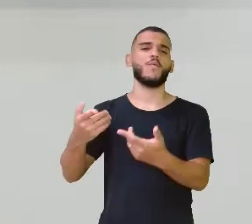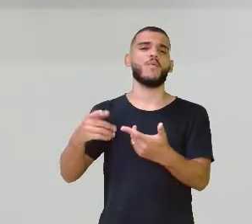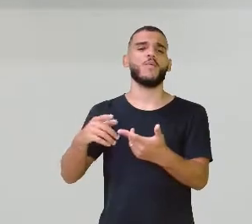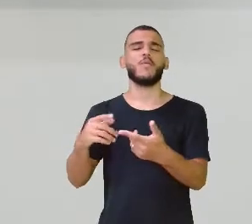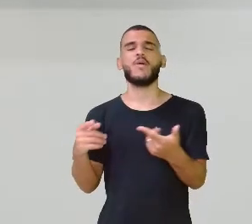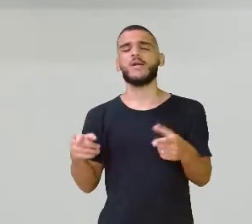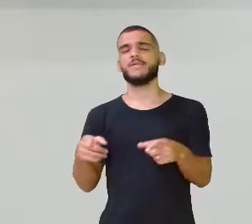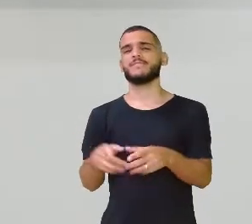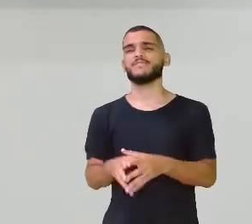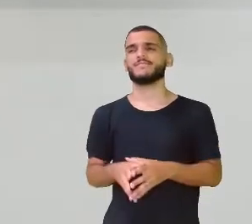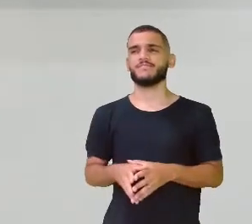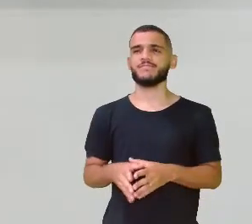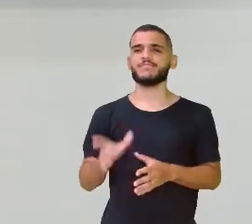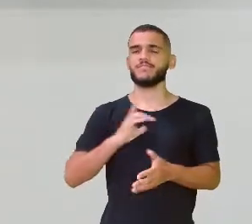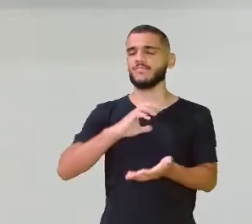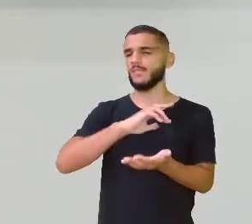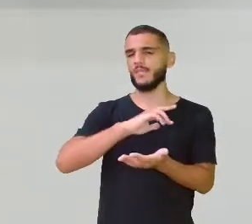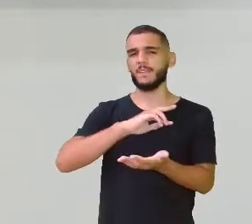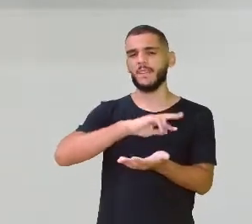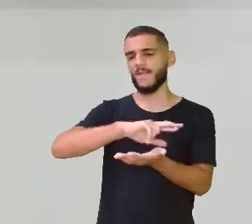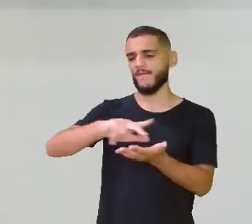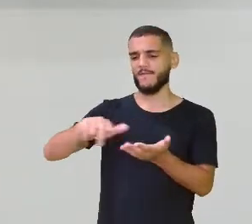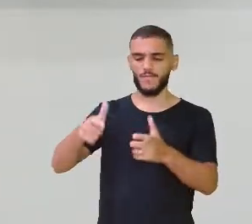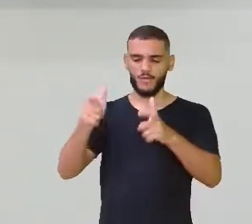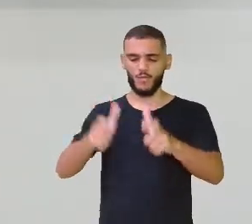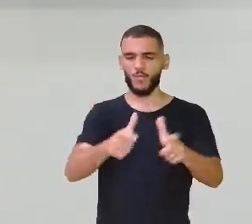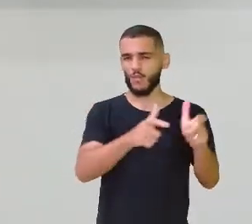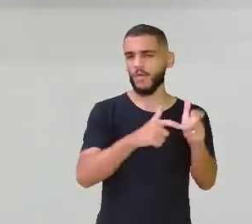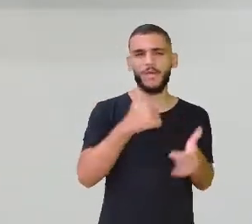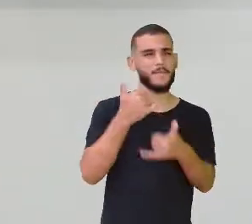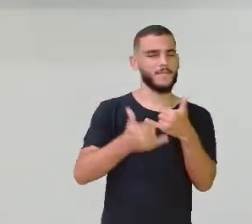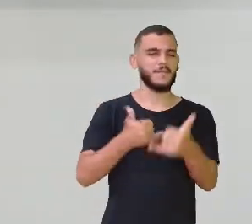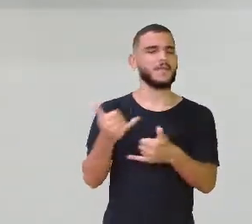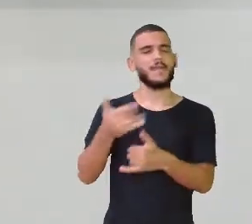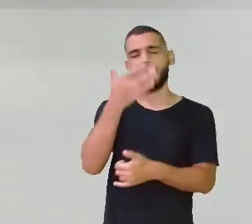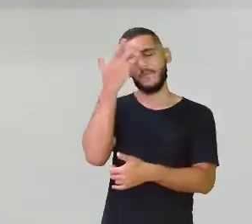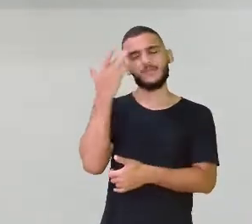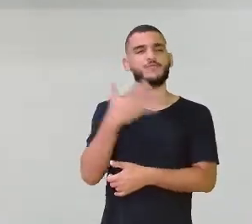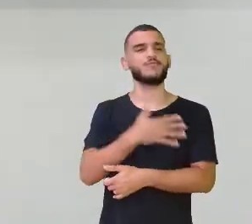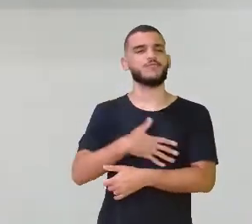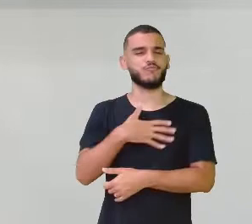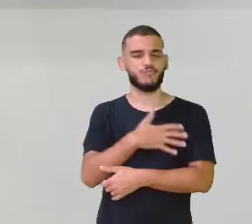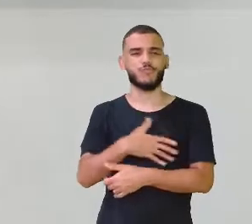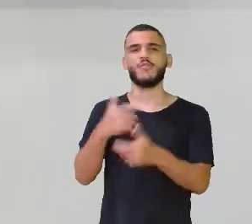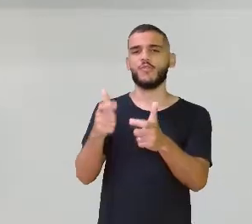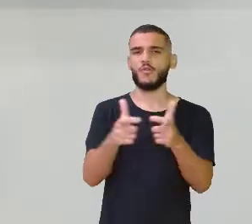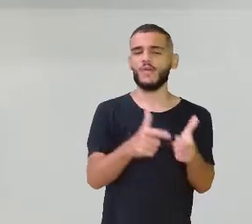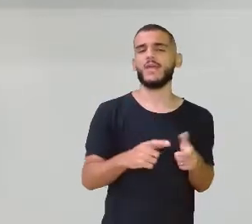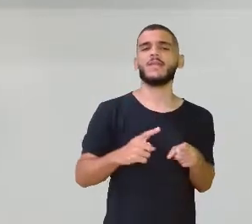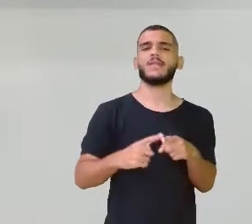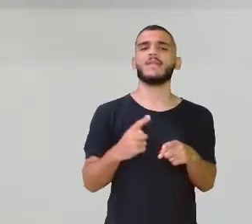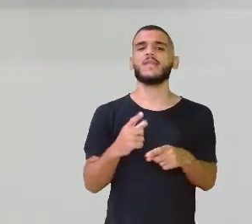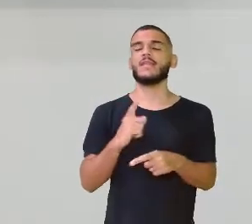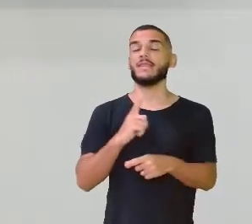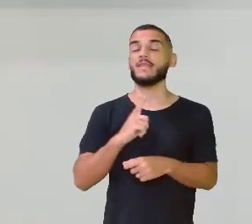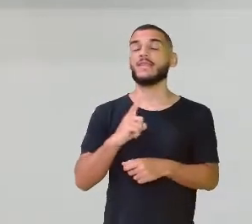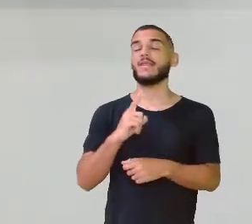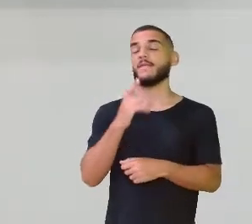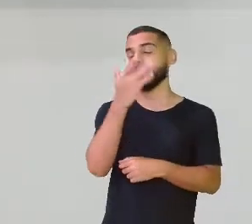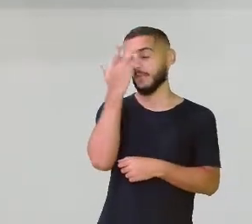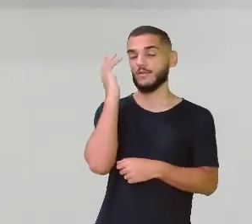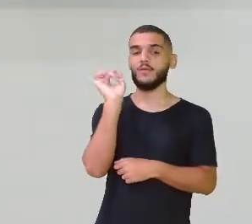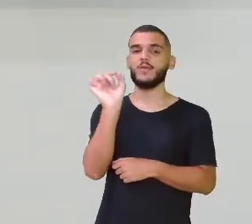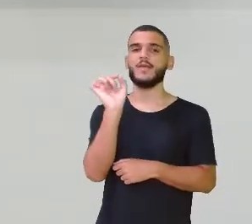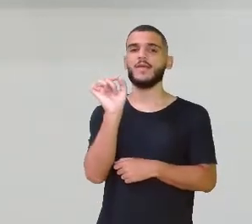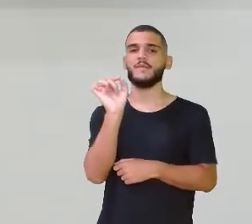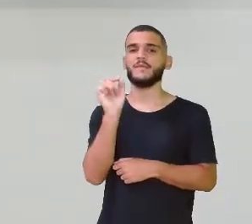Tem mais espaço, mais campo aberto. Aí tem pessoas que gostam mais desse tipo de local. E tem pessoas, como eu falei aqui, que moram